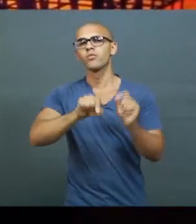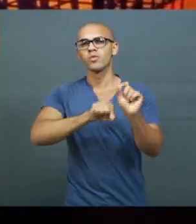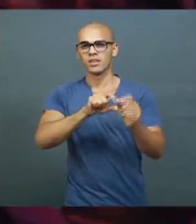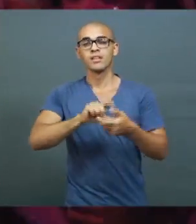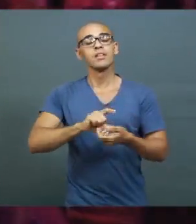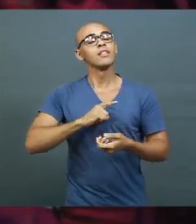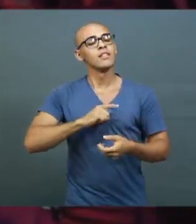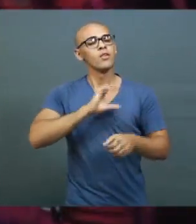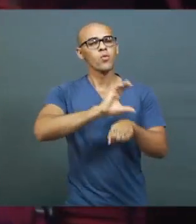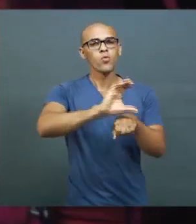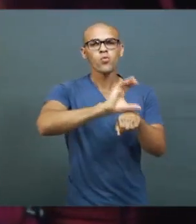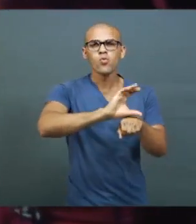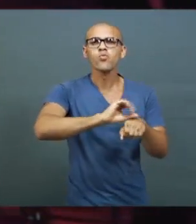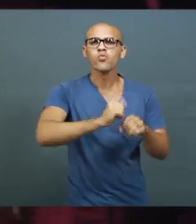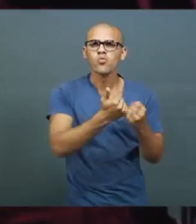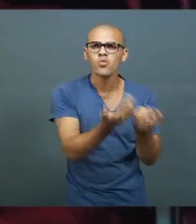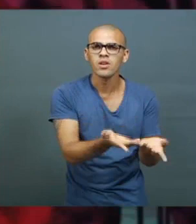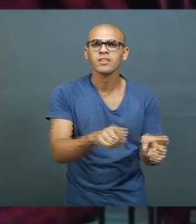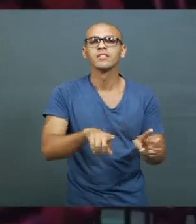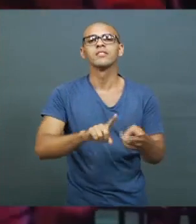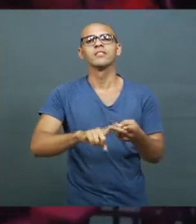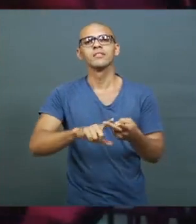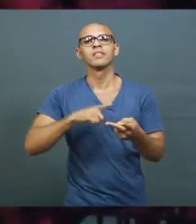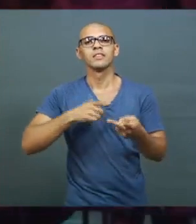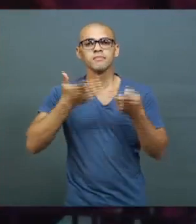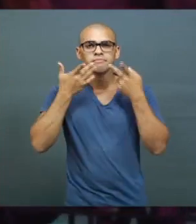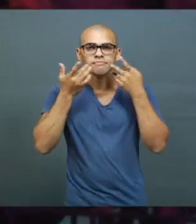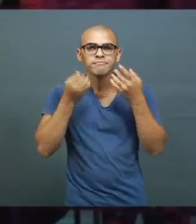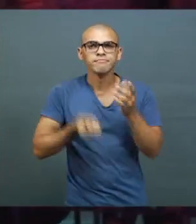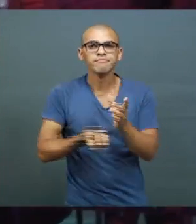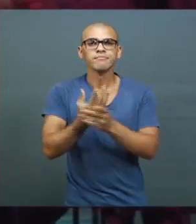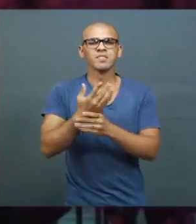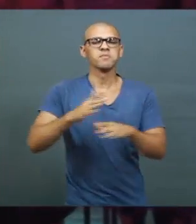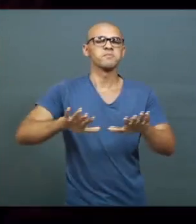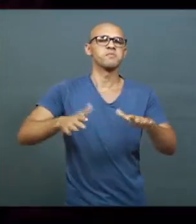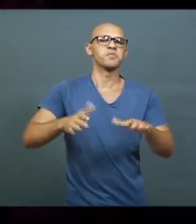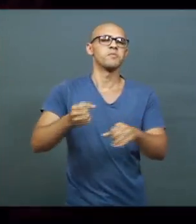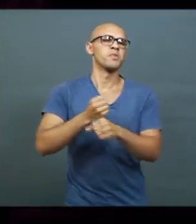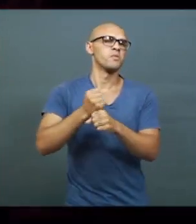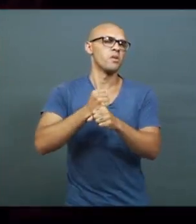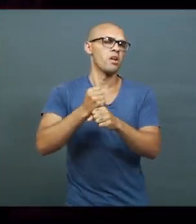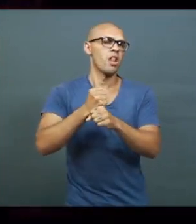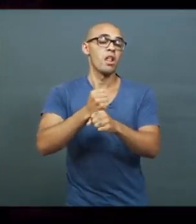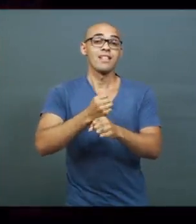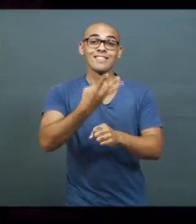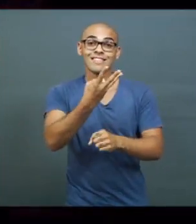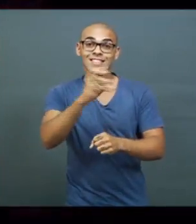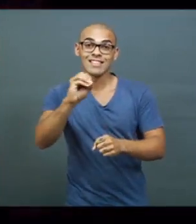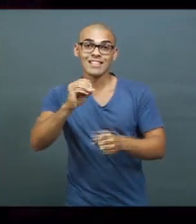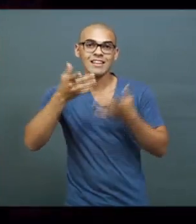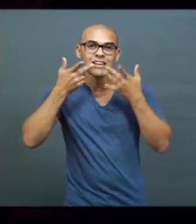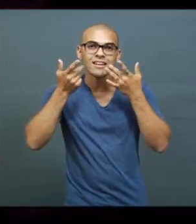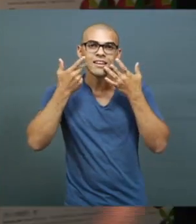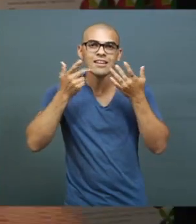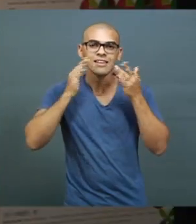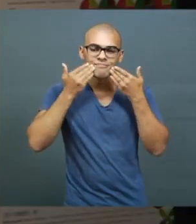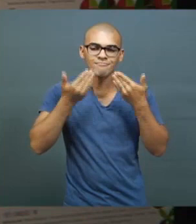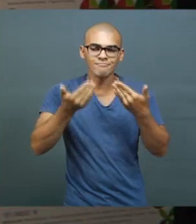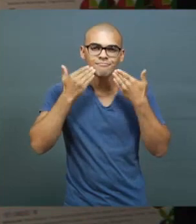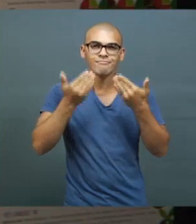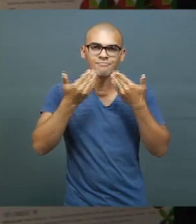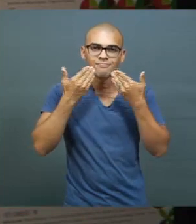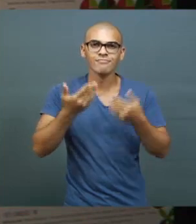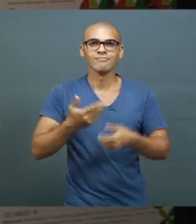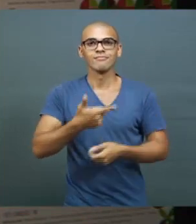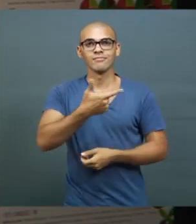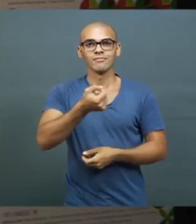ano, chegam a fazer cerca de 30 apresentações e só em 2018 realizaram 4 espetáculos. Hoje a gente